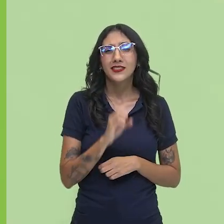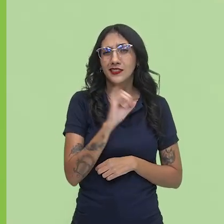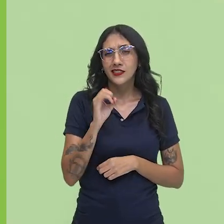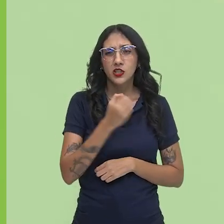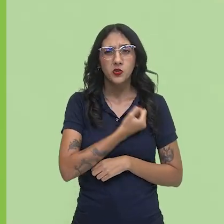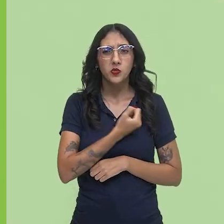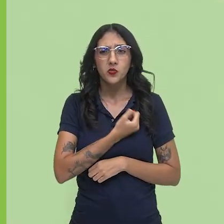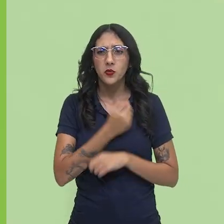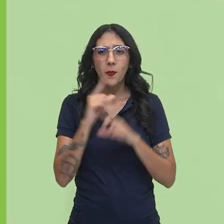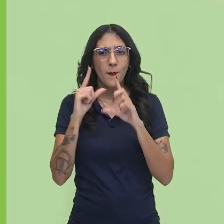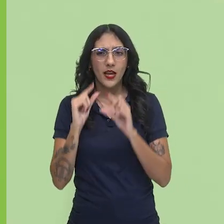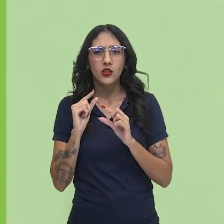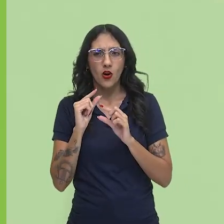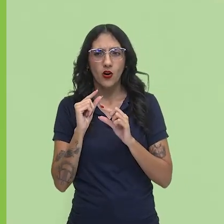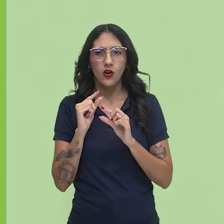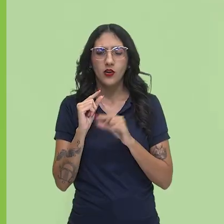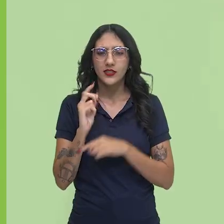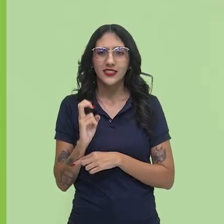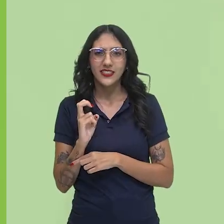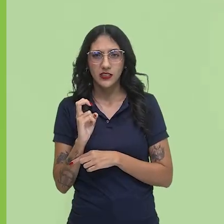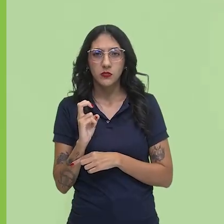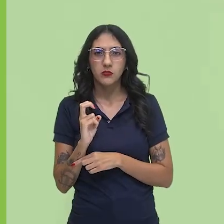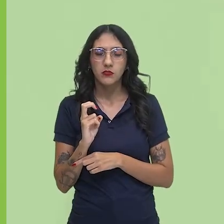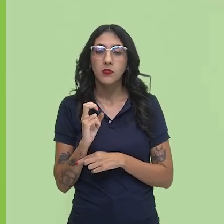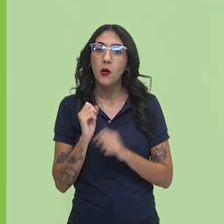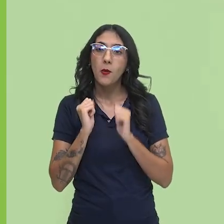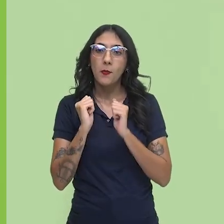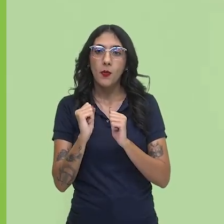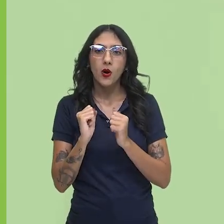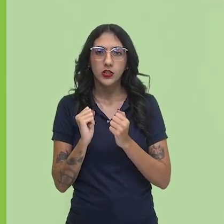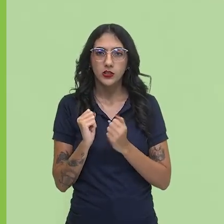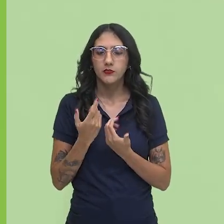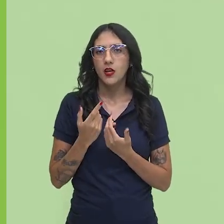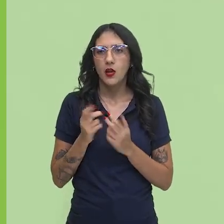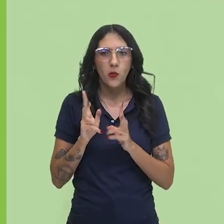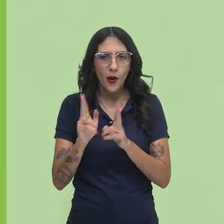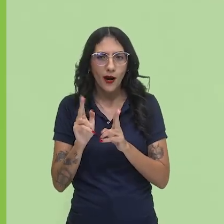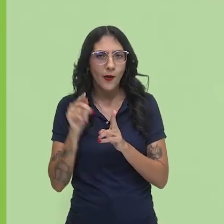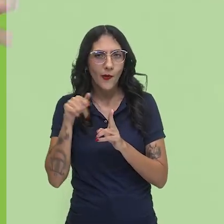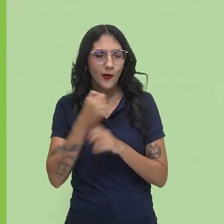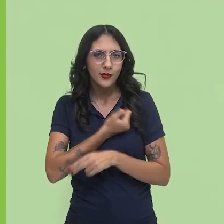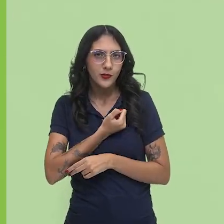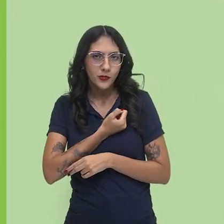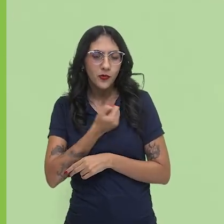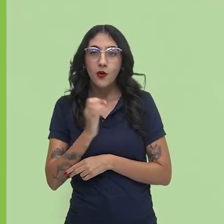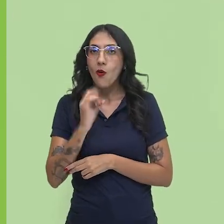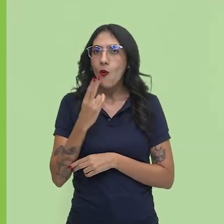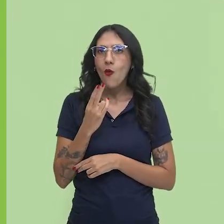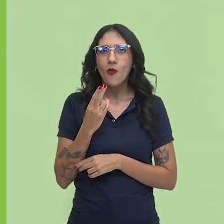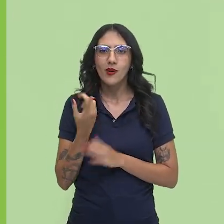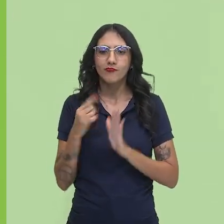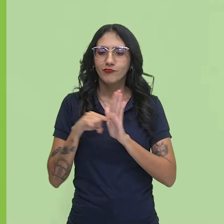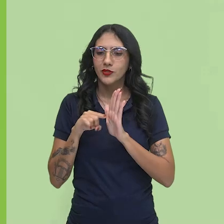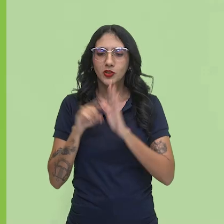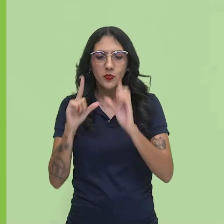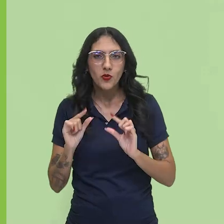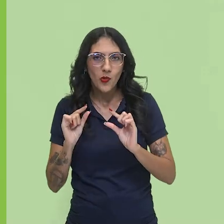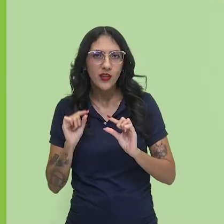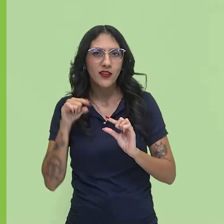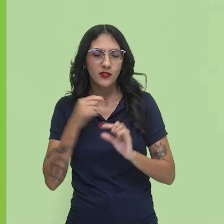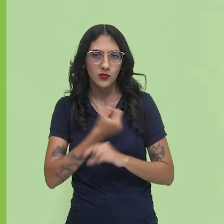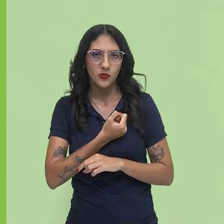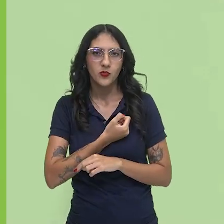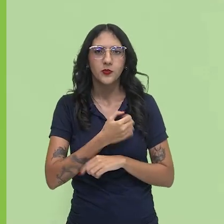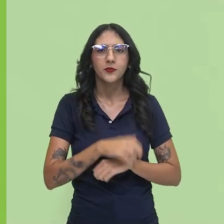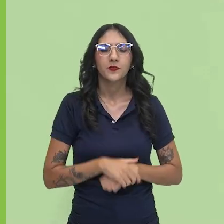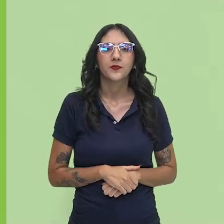for menor de que 5, eu posso vou permanecer no número ou arredondar para menos. E agora,